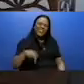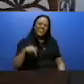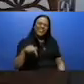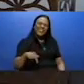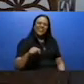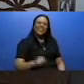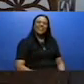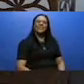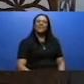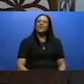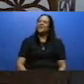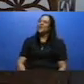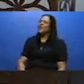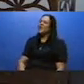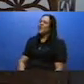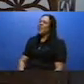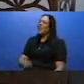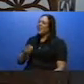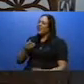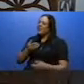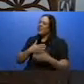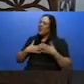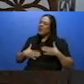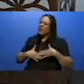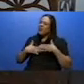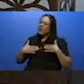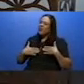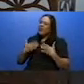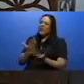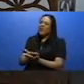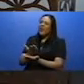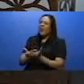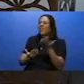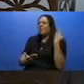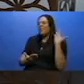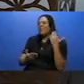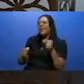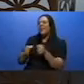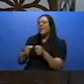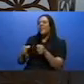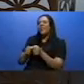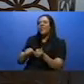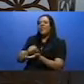bem, Dudu. E aí, você gostou da aula passada? Assistiu? Fez as atividades?